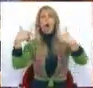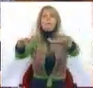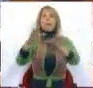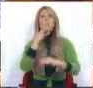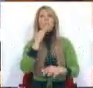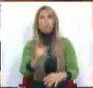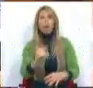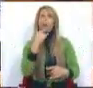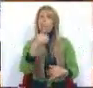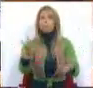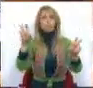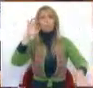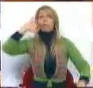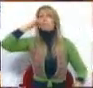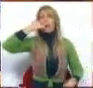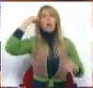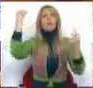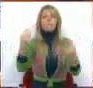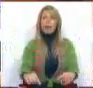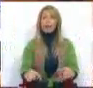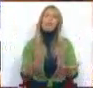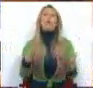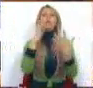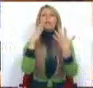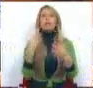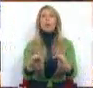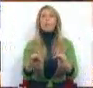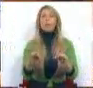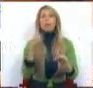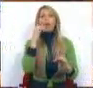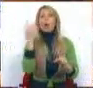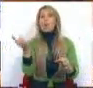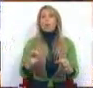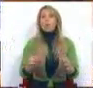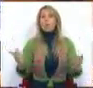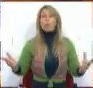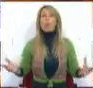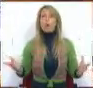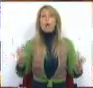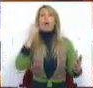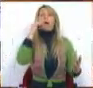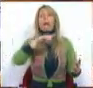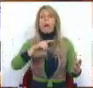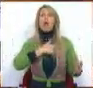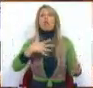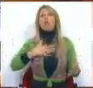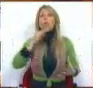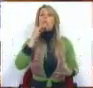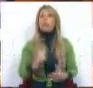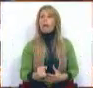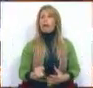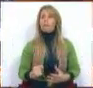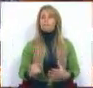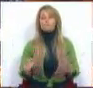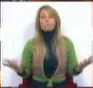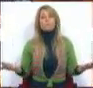e onde, naturalmente, não se conheçam os proprietários dessas terras.